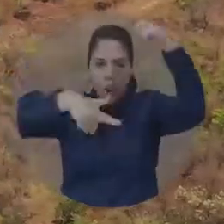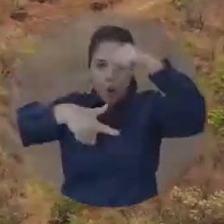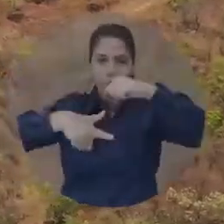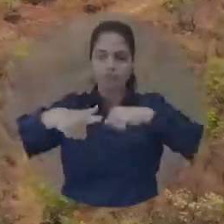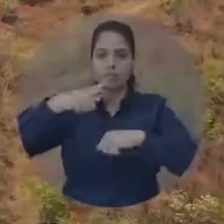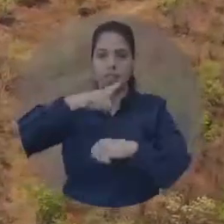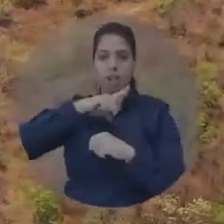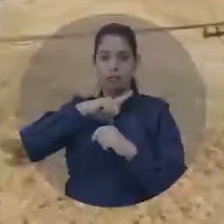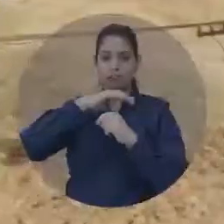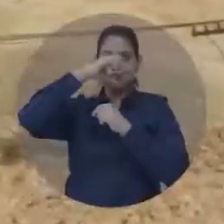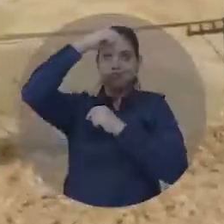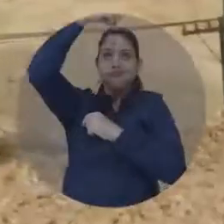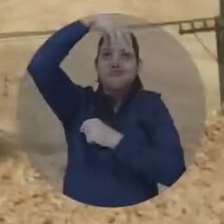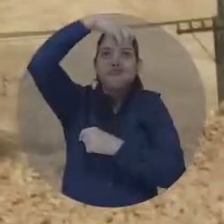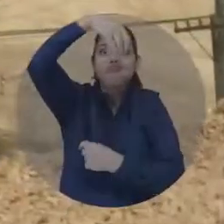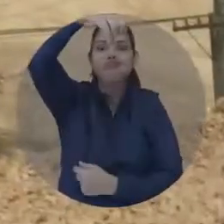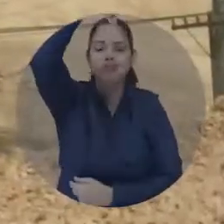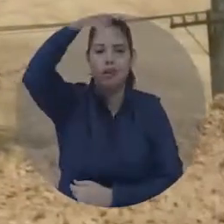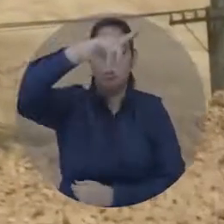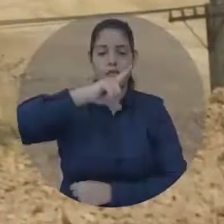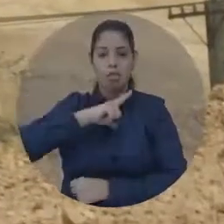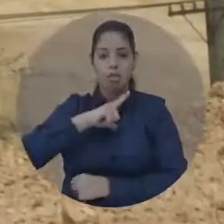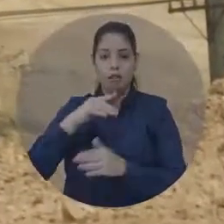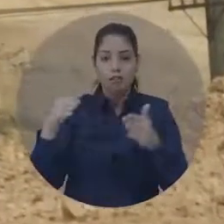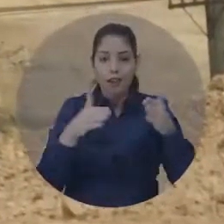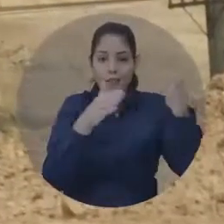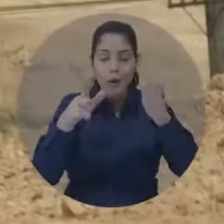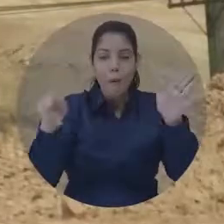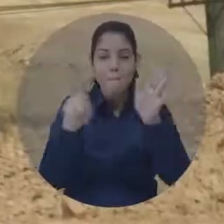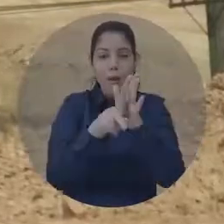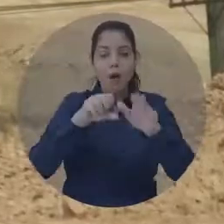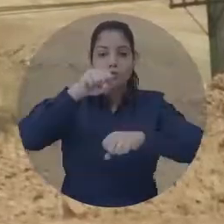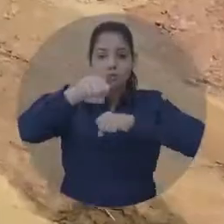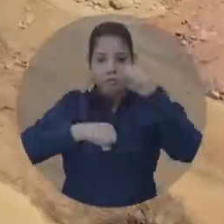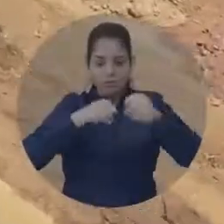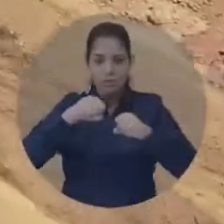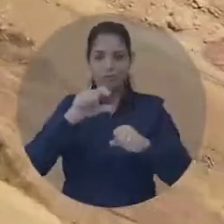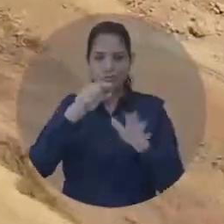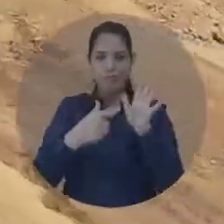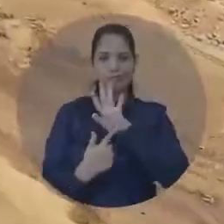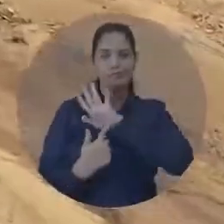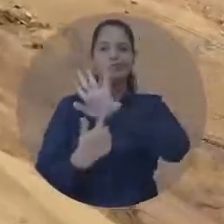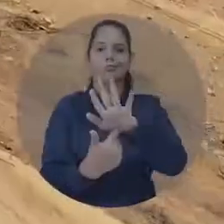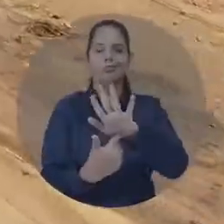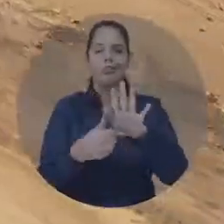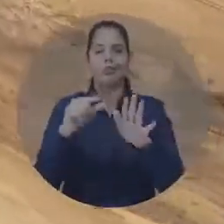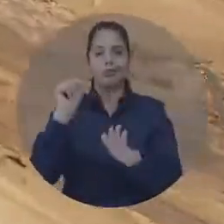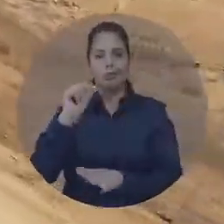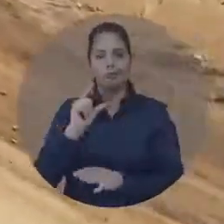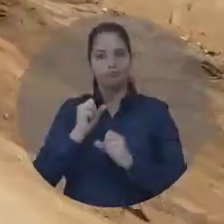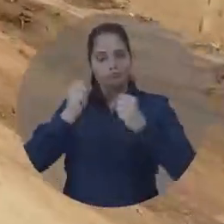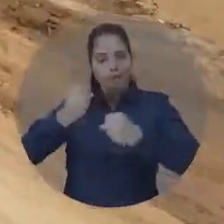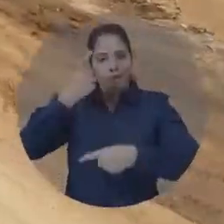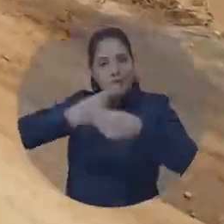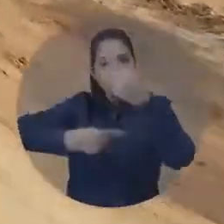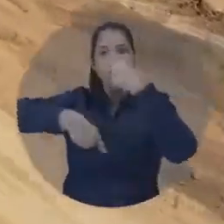ponta. A obra vai beneficiar mais de 200 mil pessoas diretamente, interligando todas as regiões de Cuiabá.